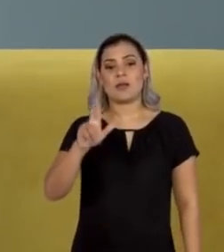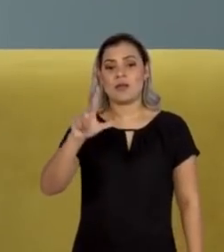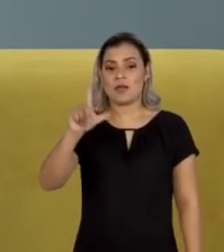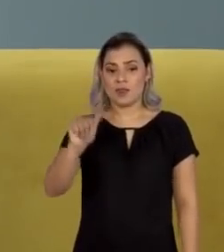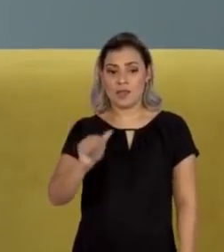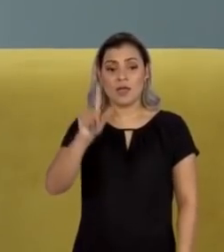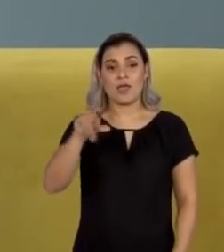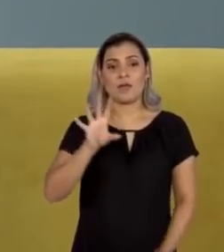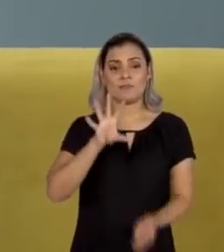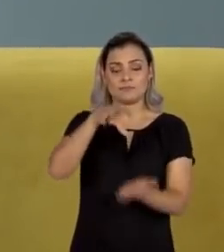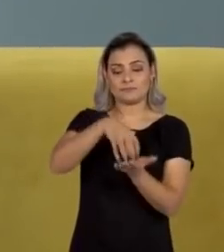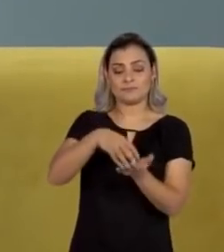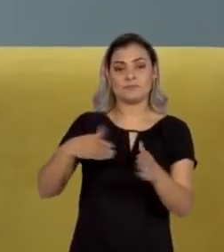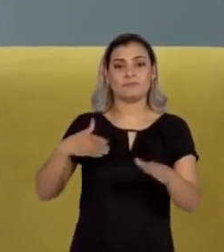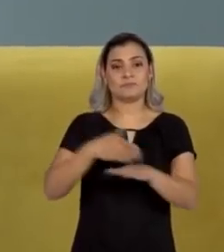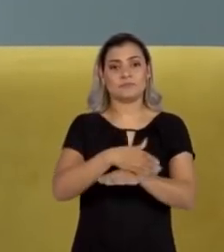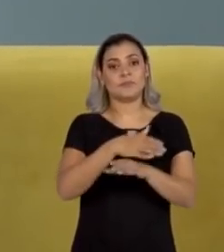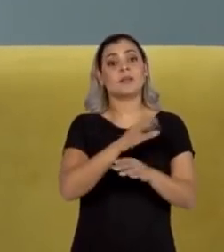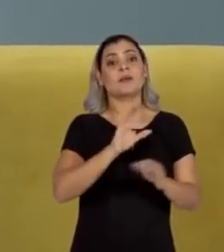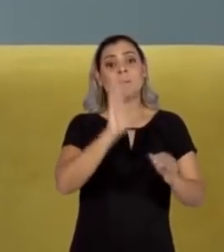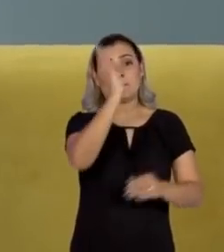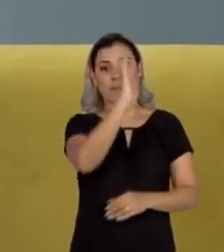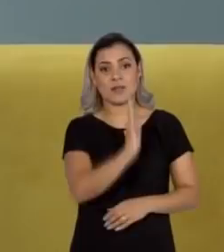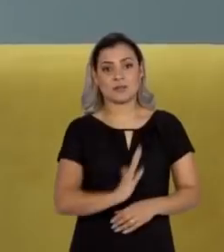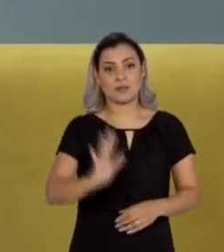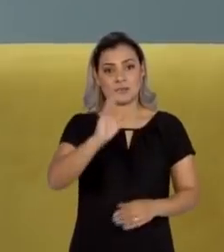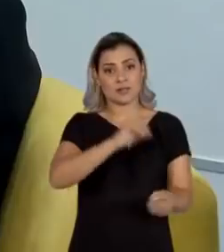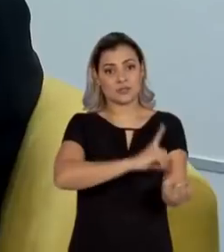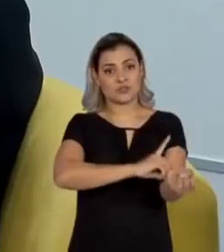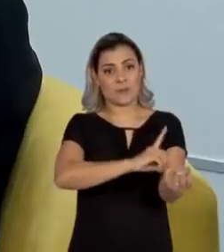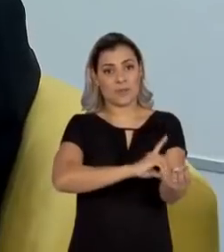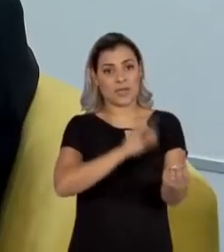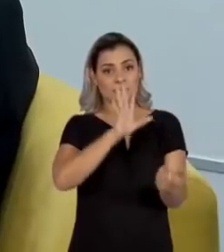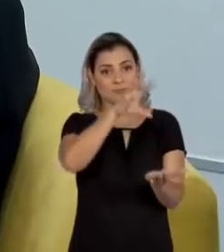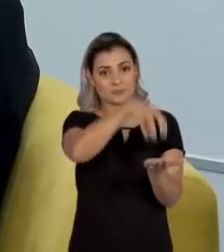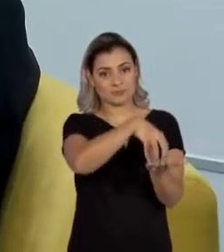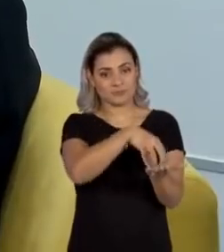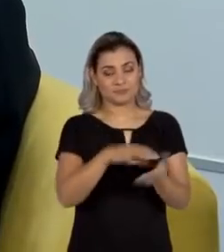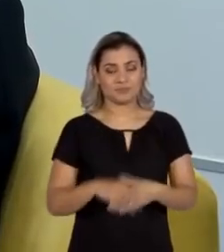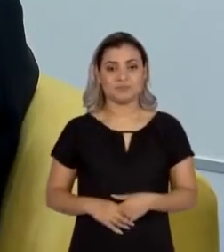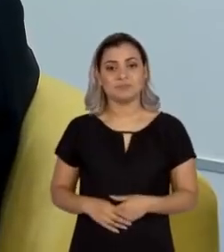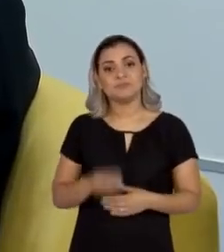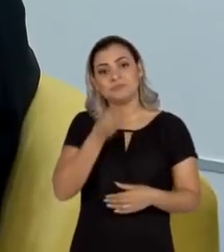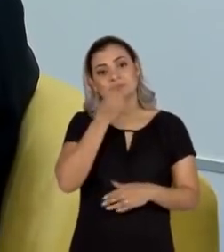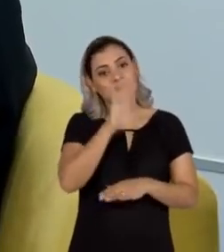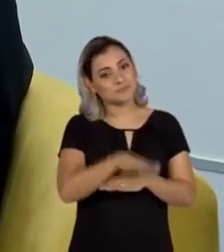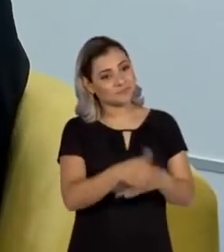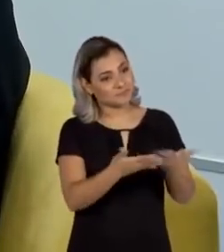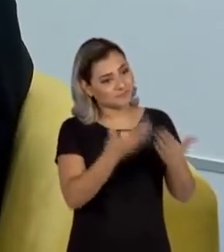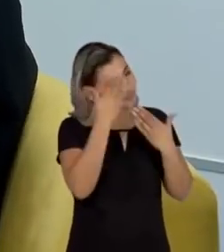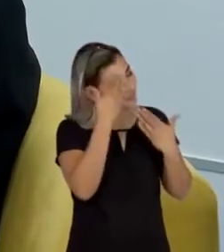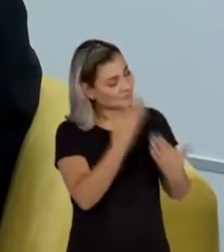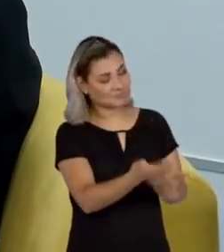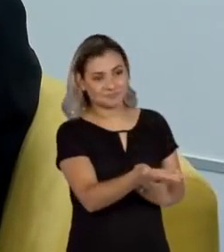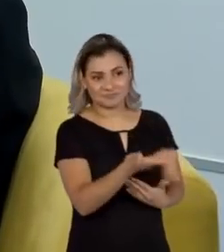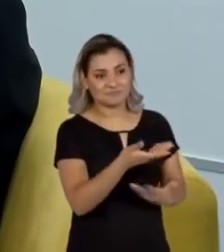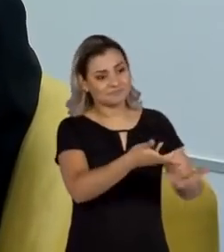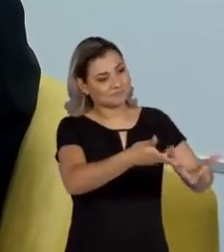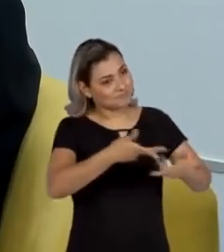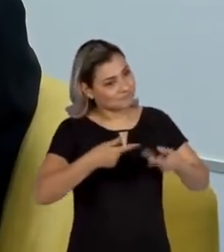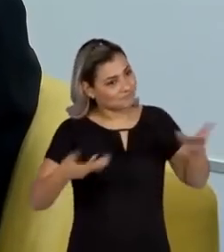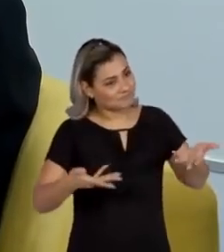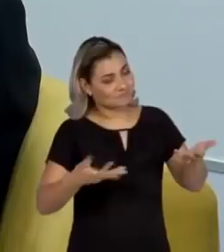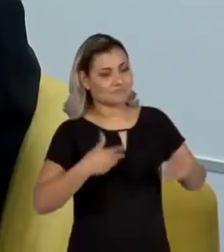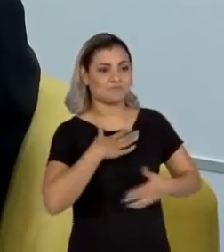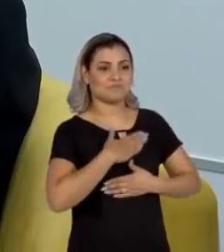membro da diretoria da Sociedade Brasileira de Diabetes. Doutora Carla, boa tarde, muito obrigada por estar conosco, um